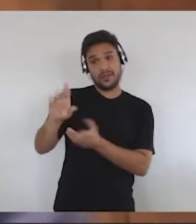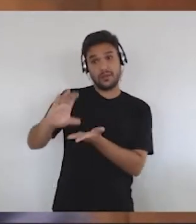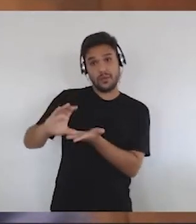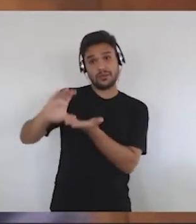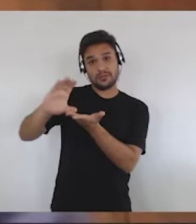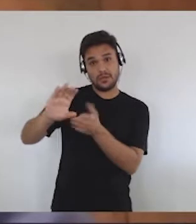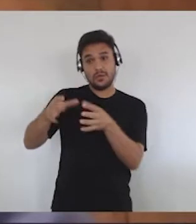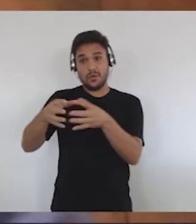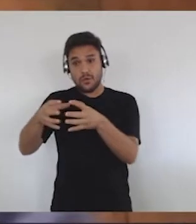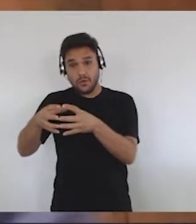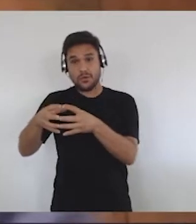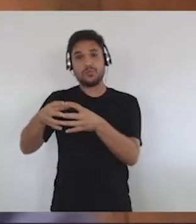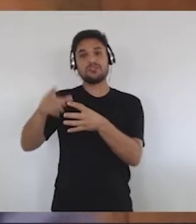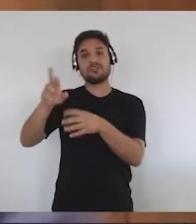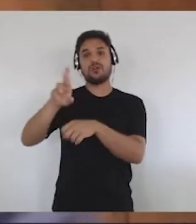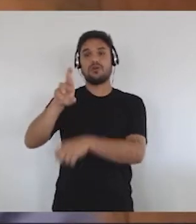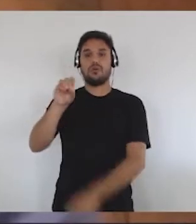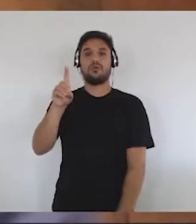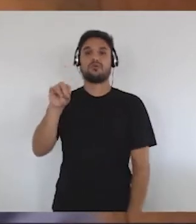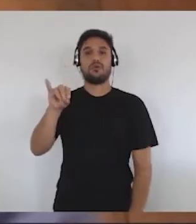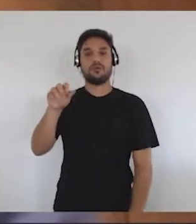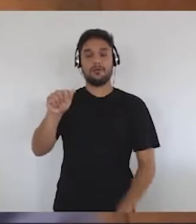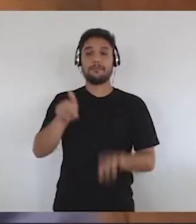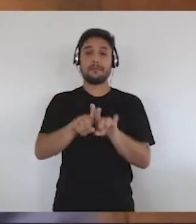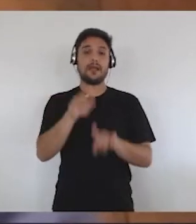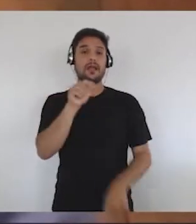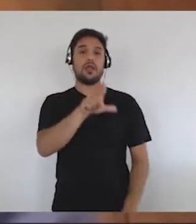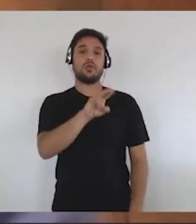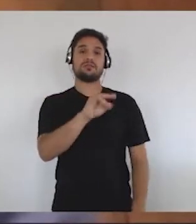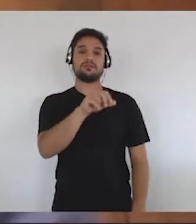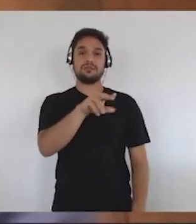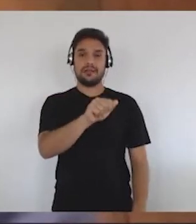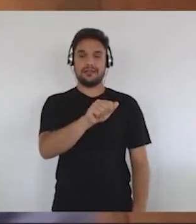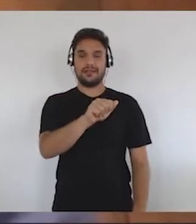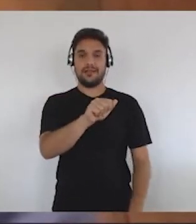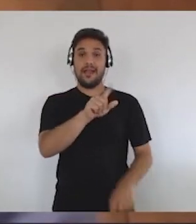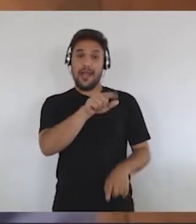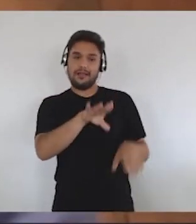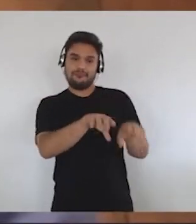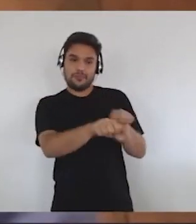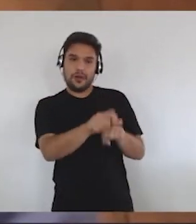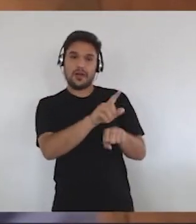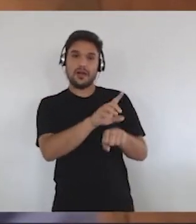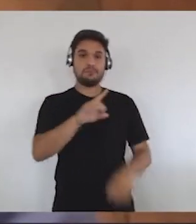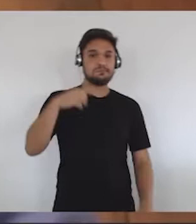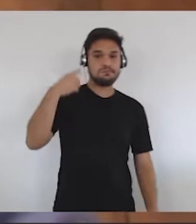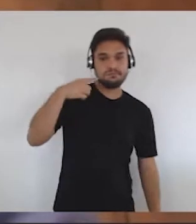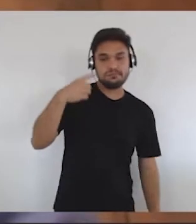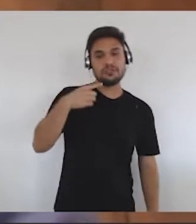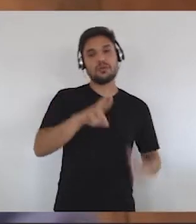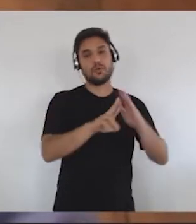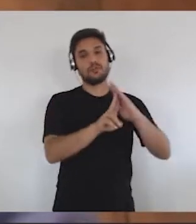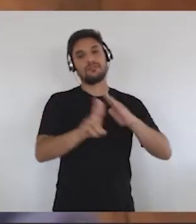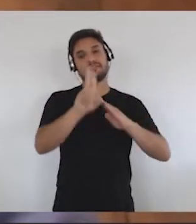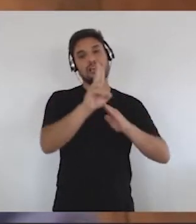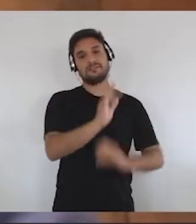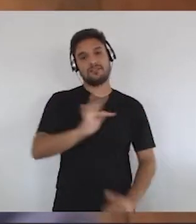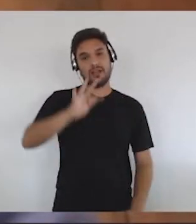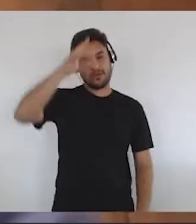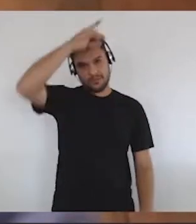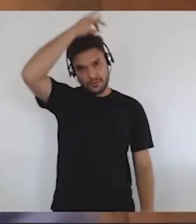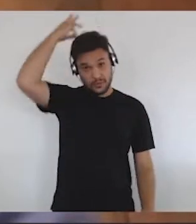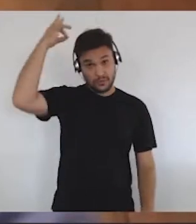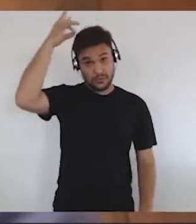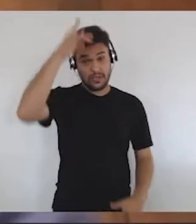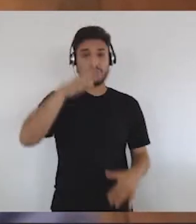a bancada de Rondônia. Luciana Matar Vilela Nemer, que tem graduação em Direito pela Universidade Federal do Espírito Santo,